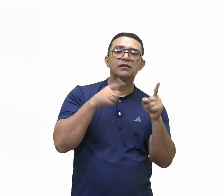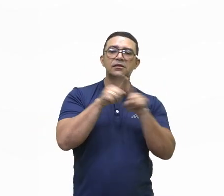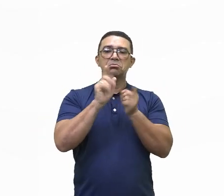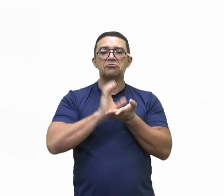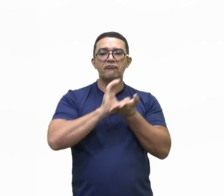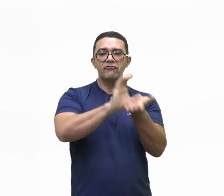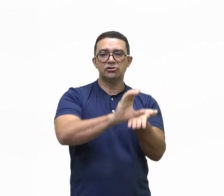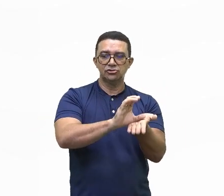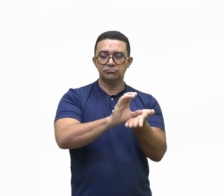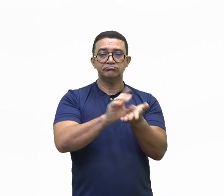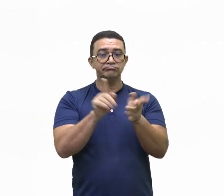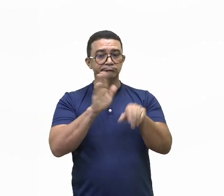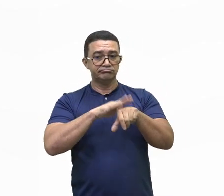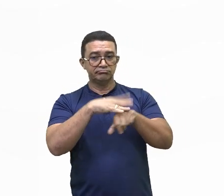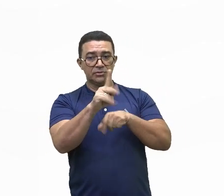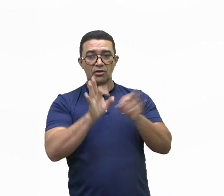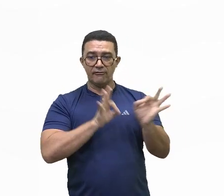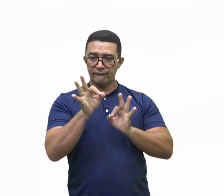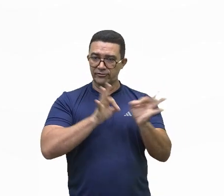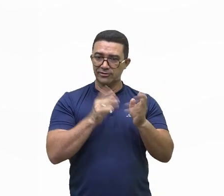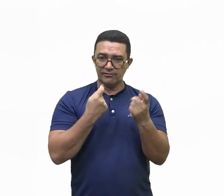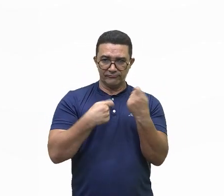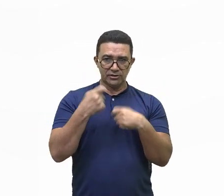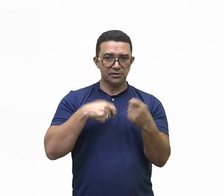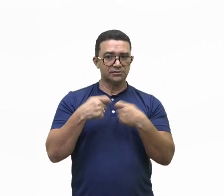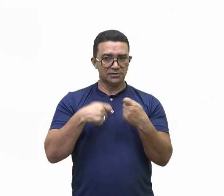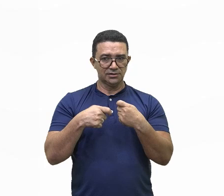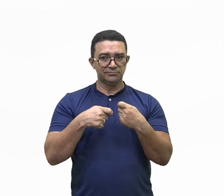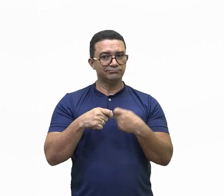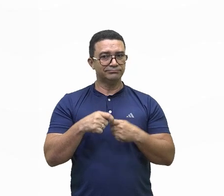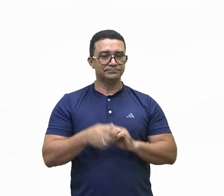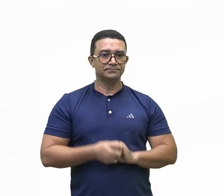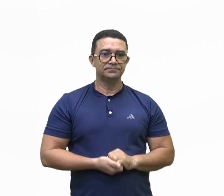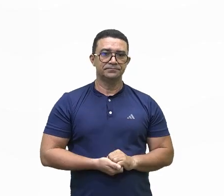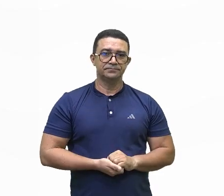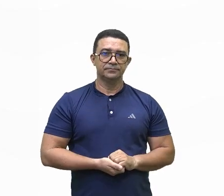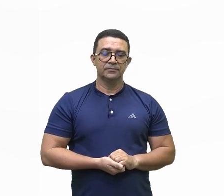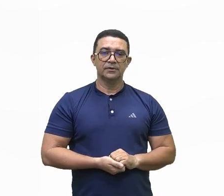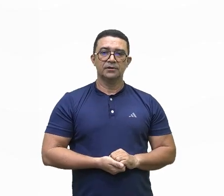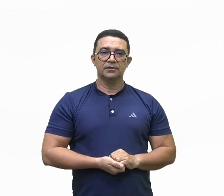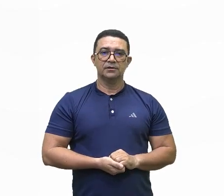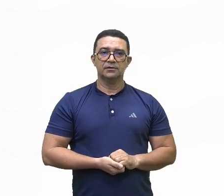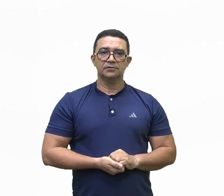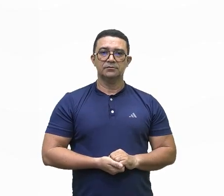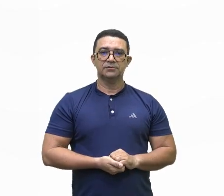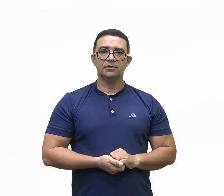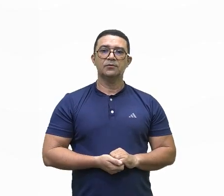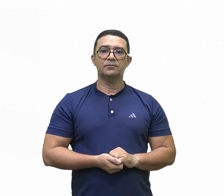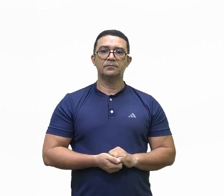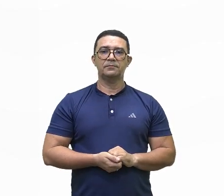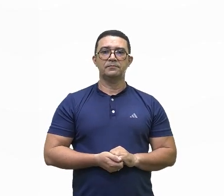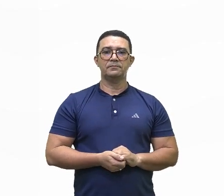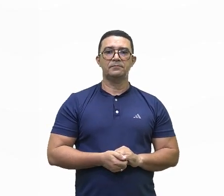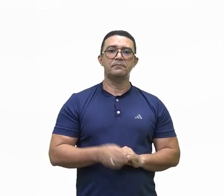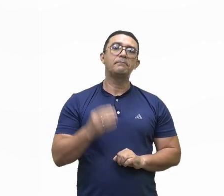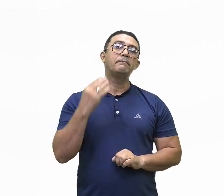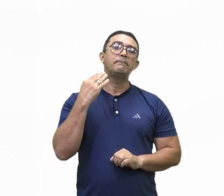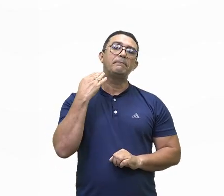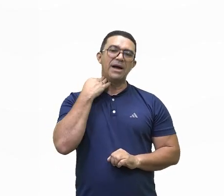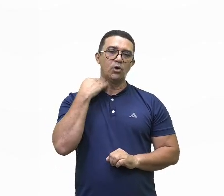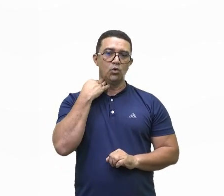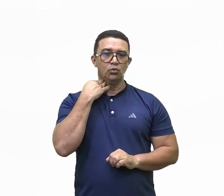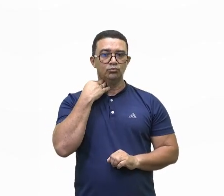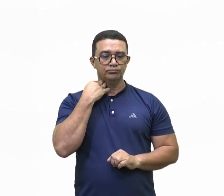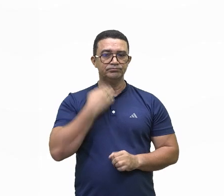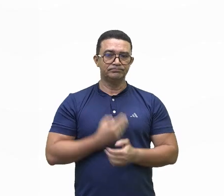dinheiro e organizar a sua vida financeira também. Segundo a sugestão do Banco Central do Brasil, em 2013, a